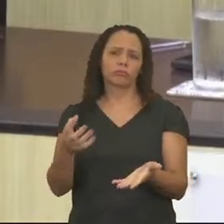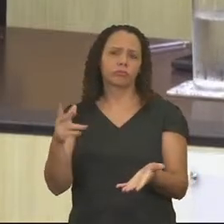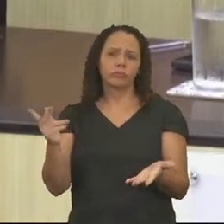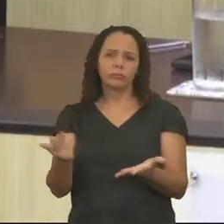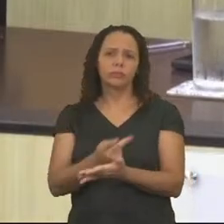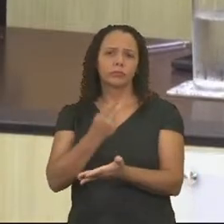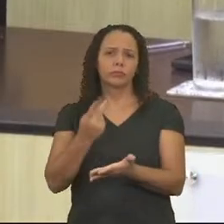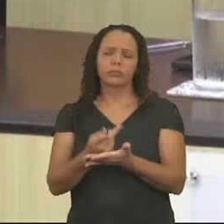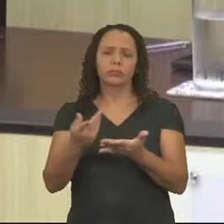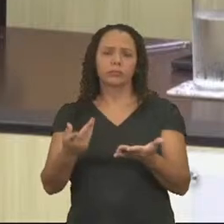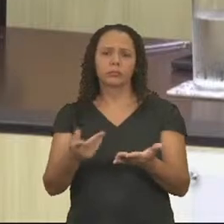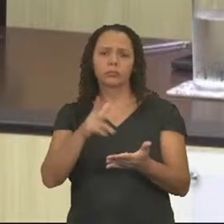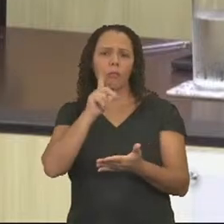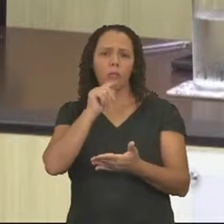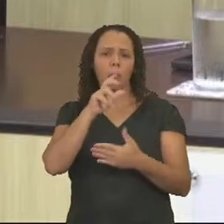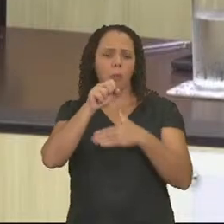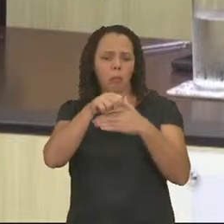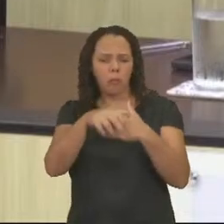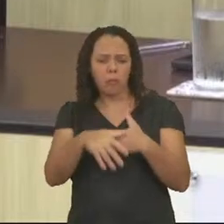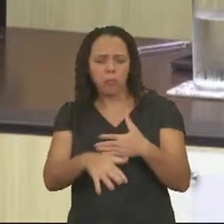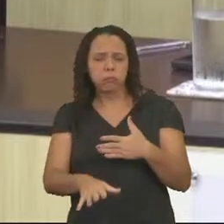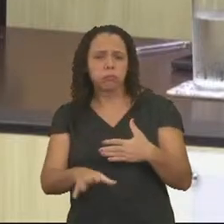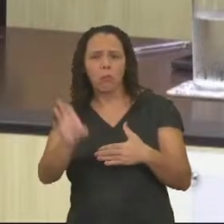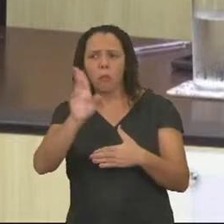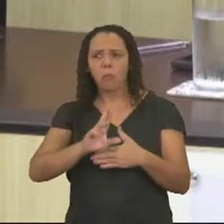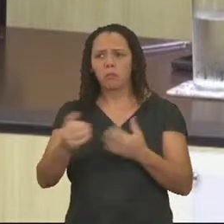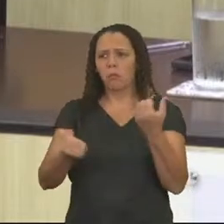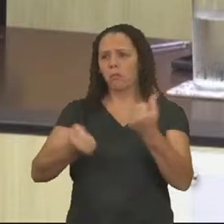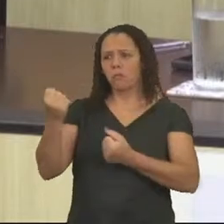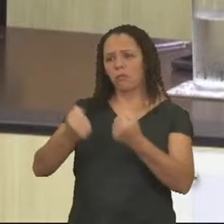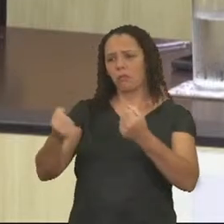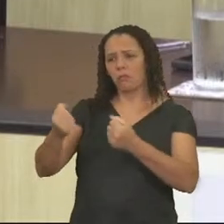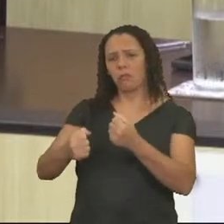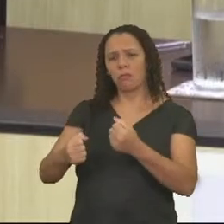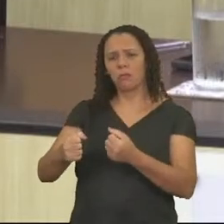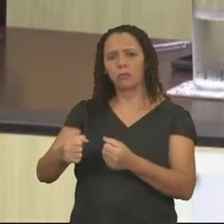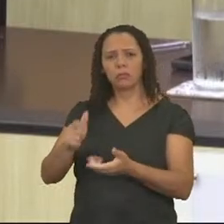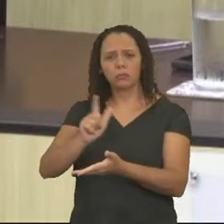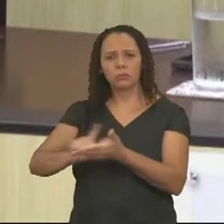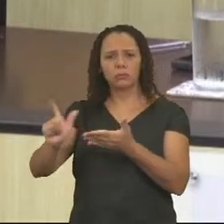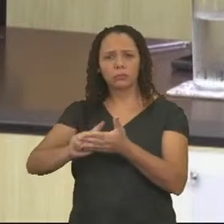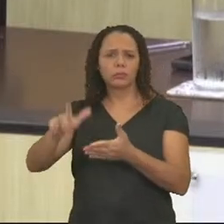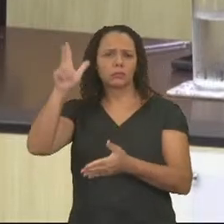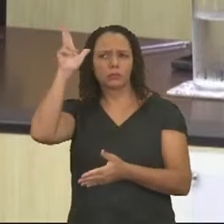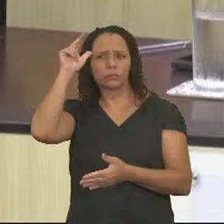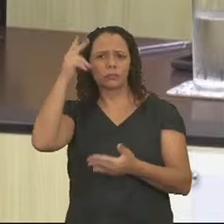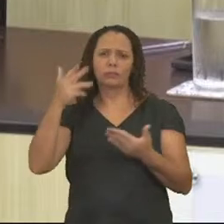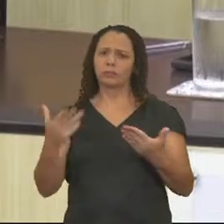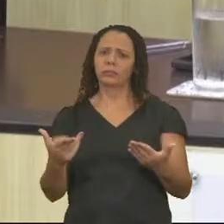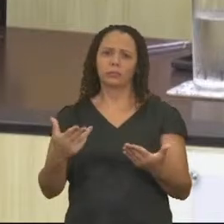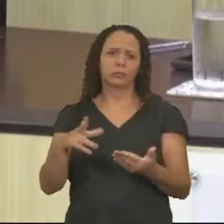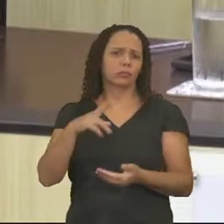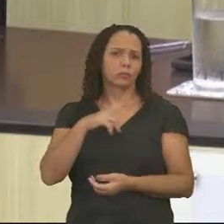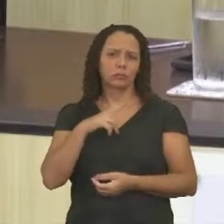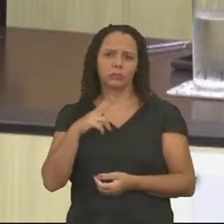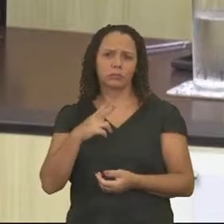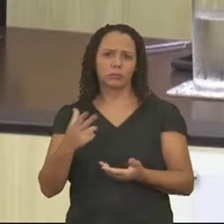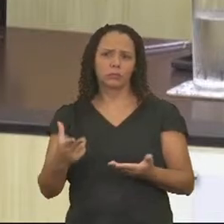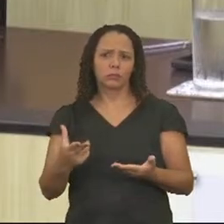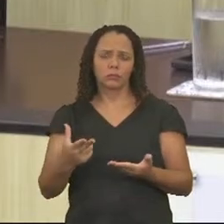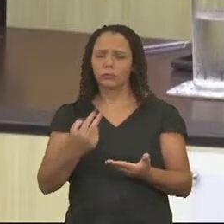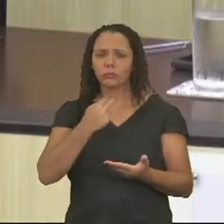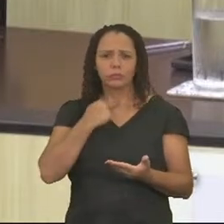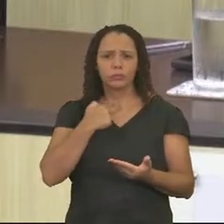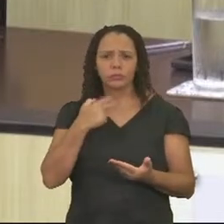aberta, a Deus dará, lavar carro, lavar cavalo. Aí se torna difícil.